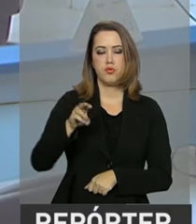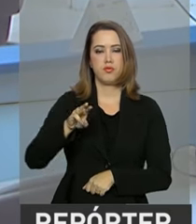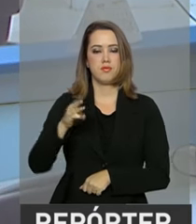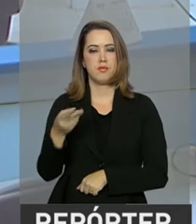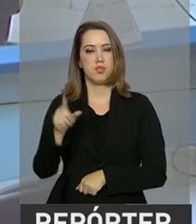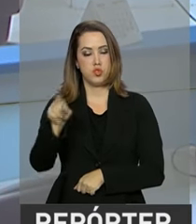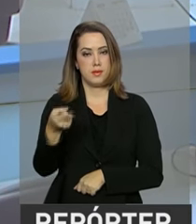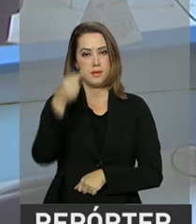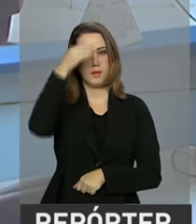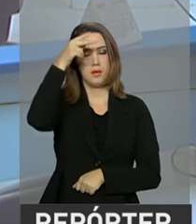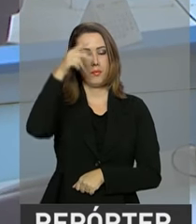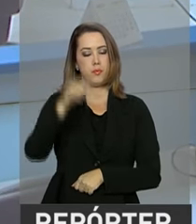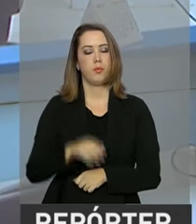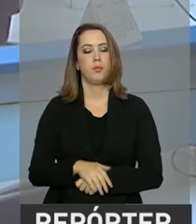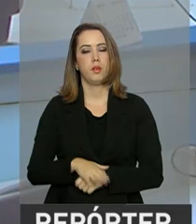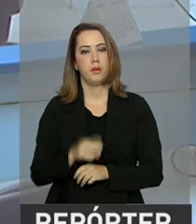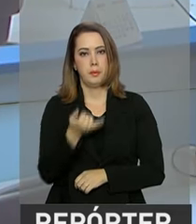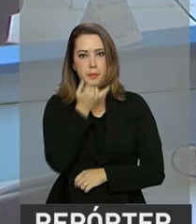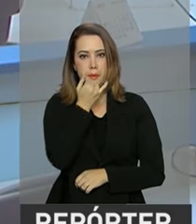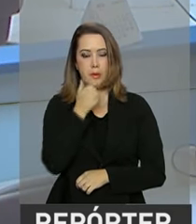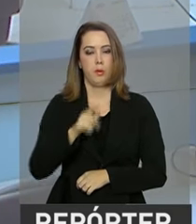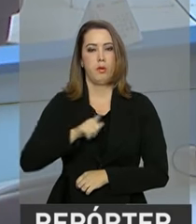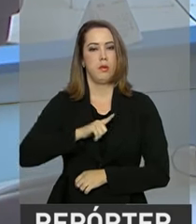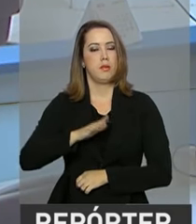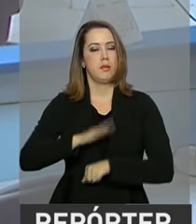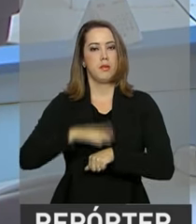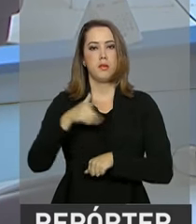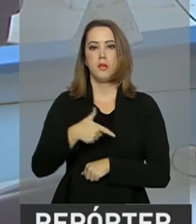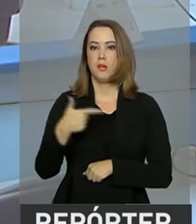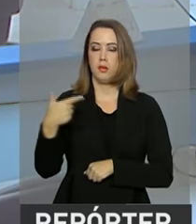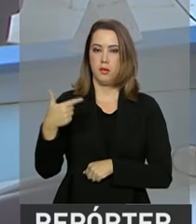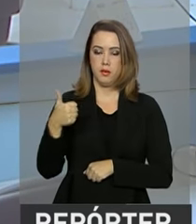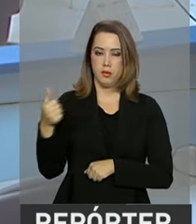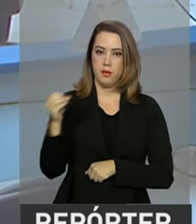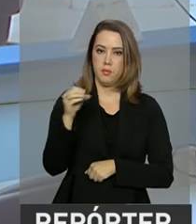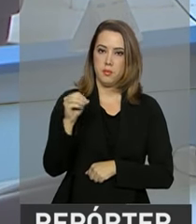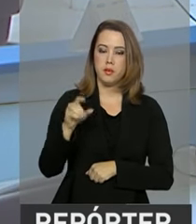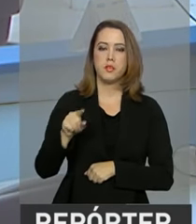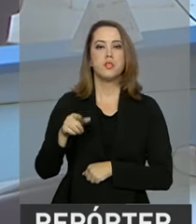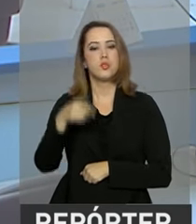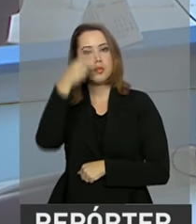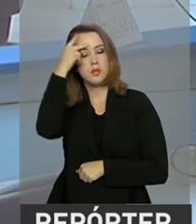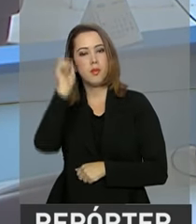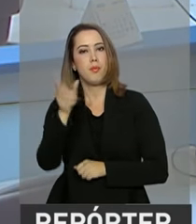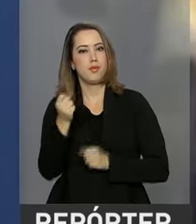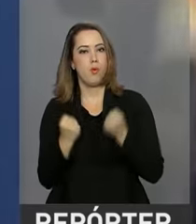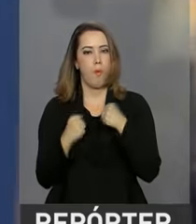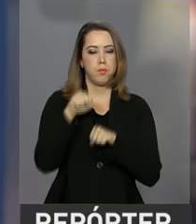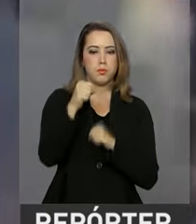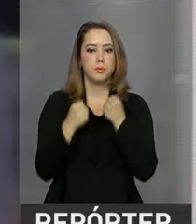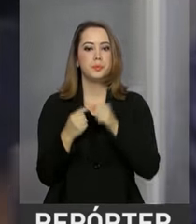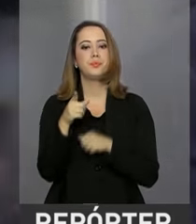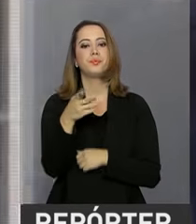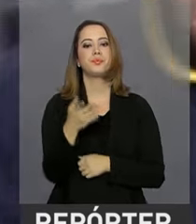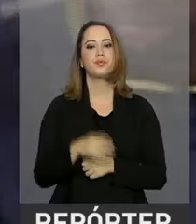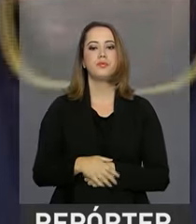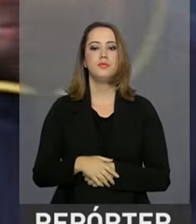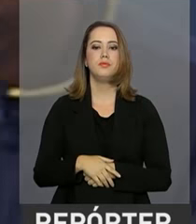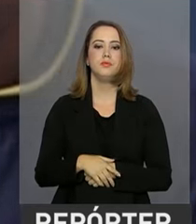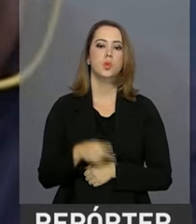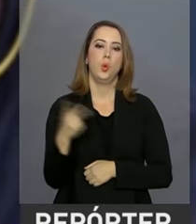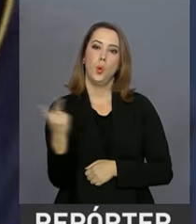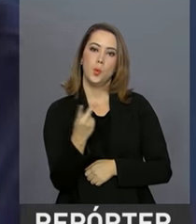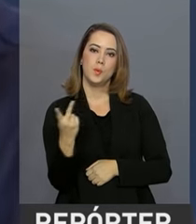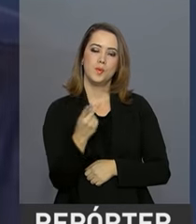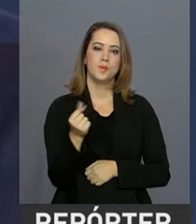do Rio de Janeiro. Nossa equipe foi conhecer dois deles que sonham em ser campeões no box. Patrick e Michel